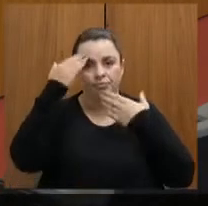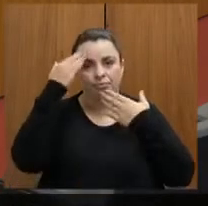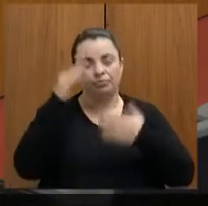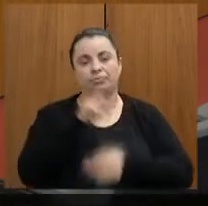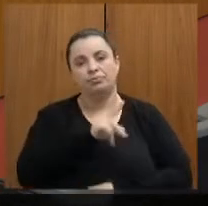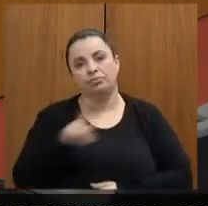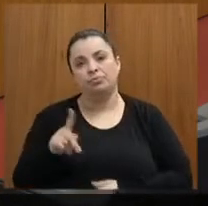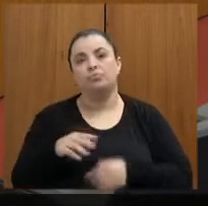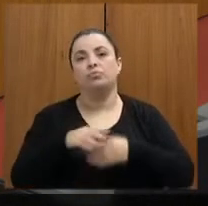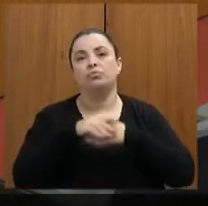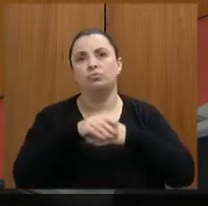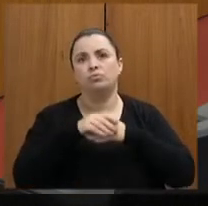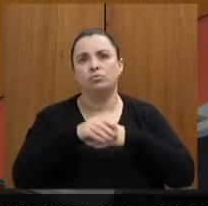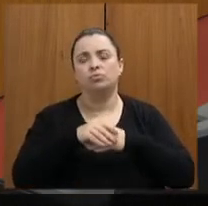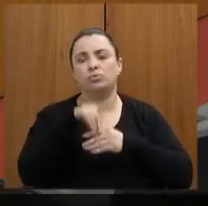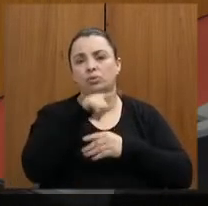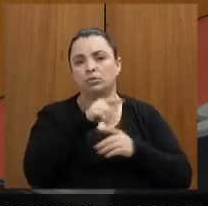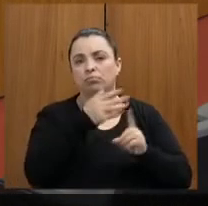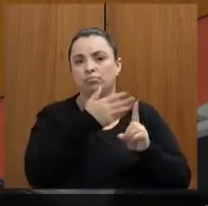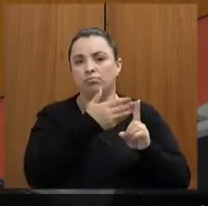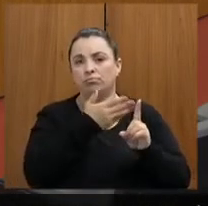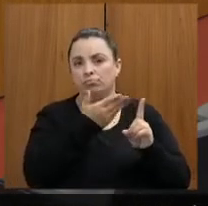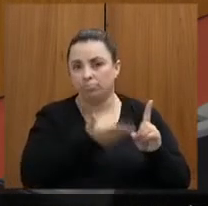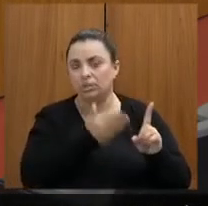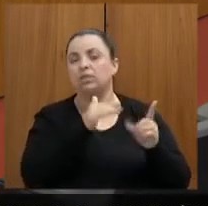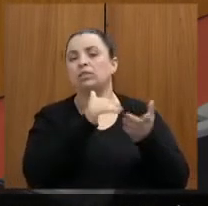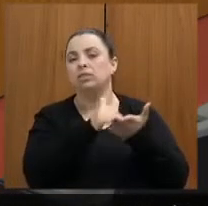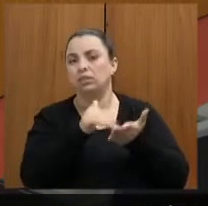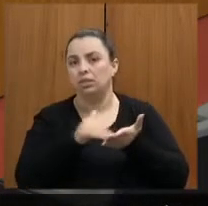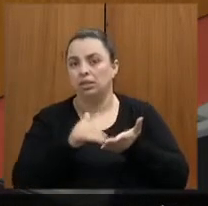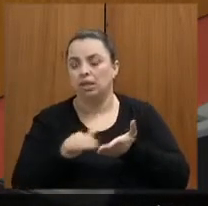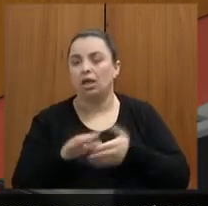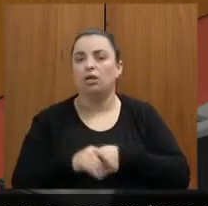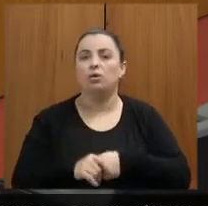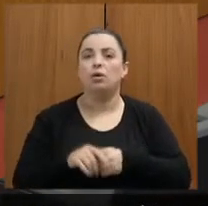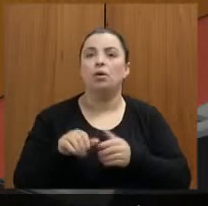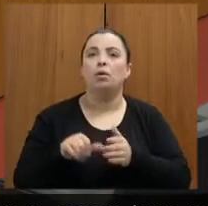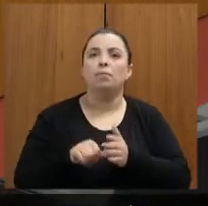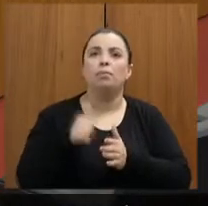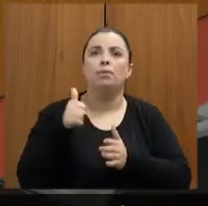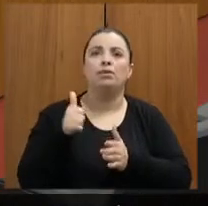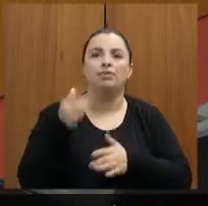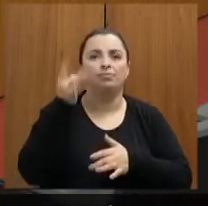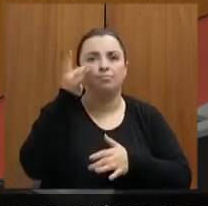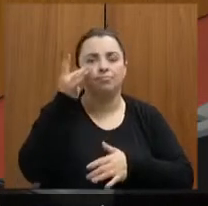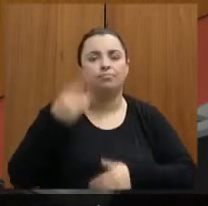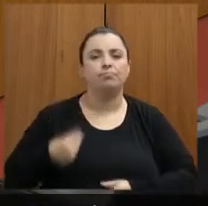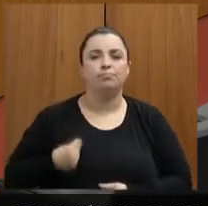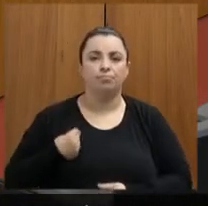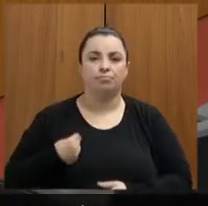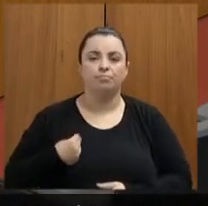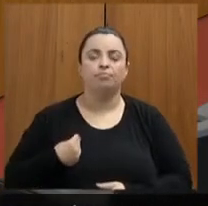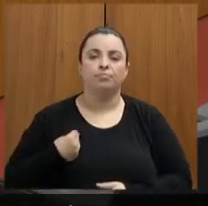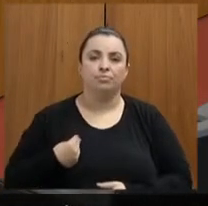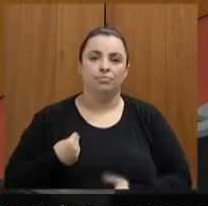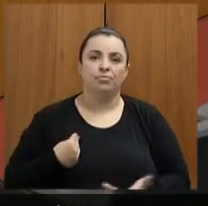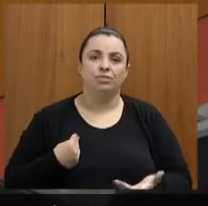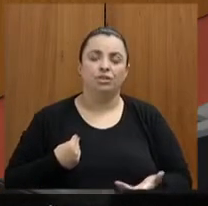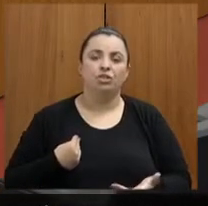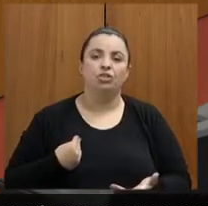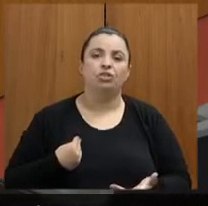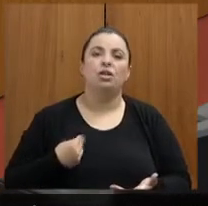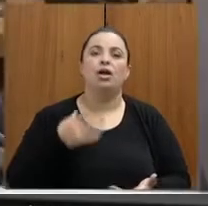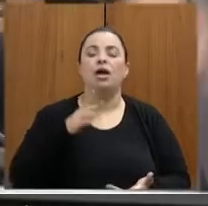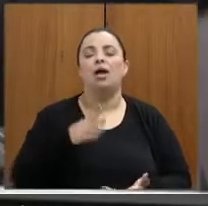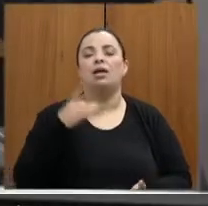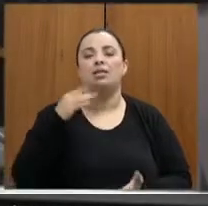Thales ainda muitas autoridades a primeira vez que a gente também pessoalmente presente né antiga secretária saiu recentemente para disputar